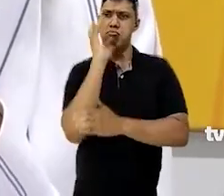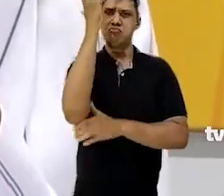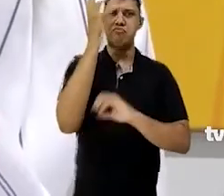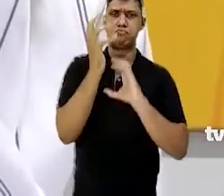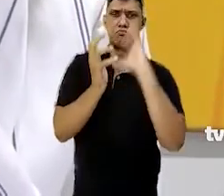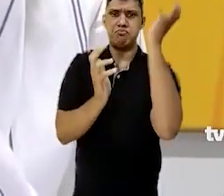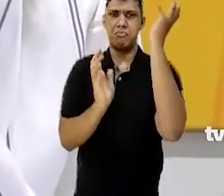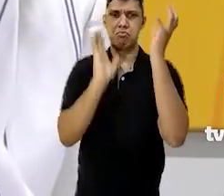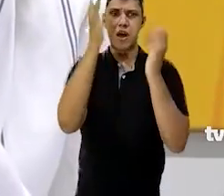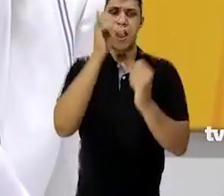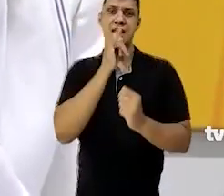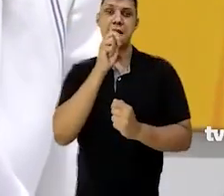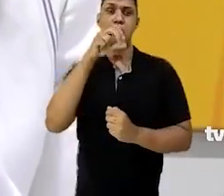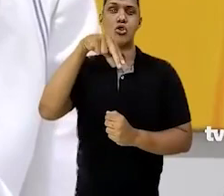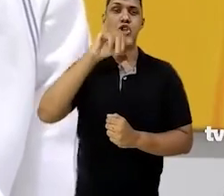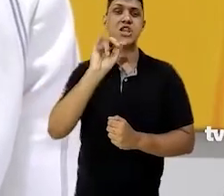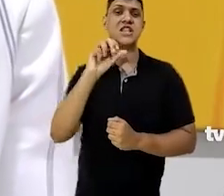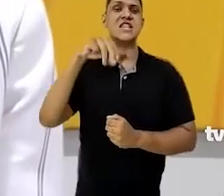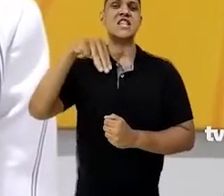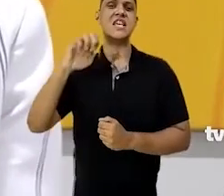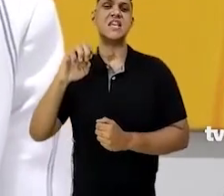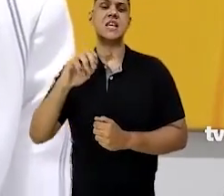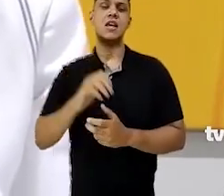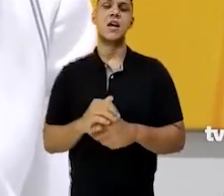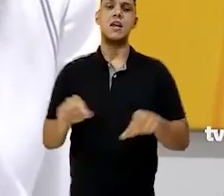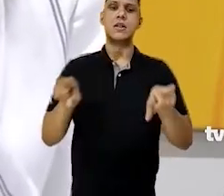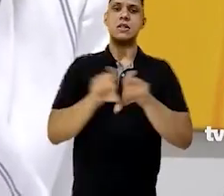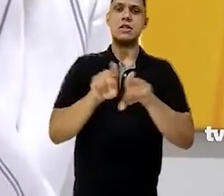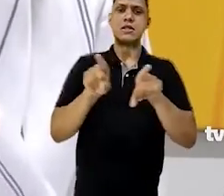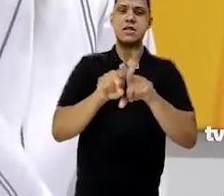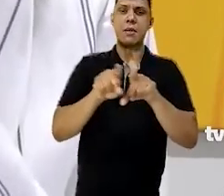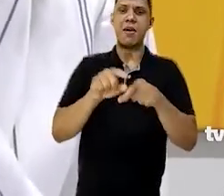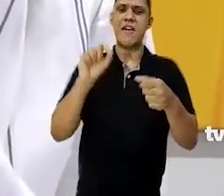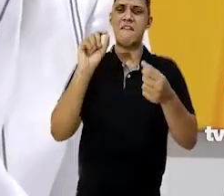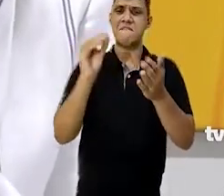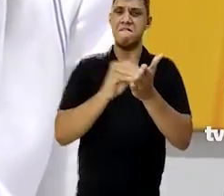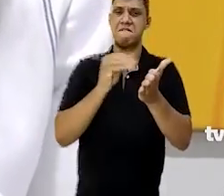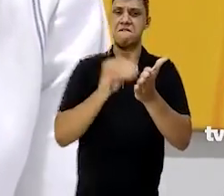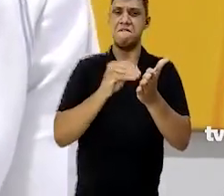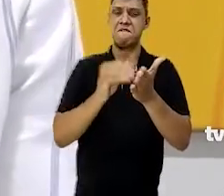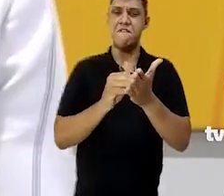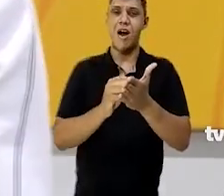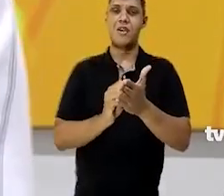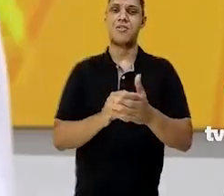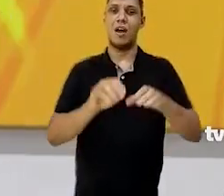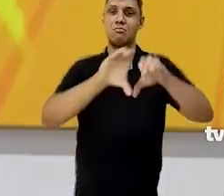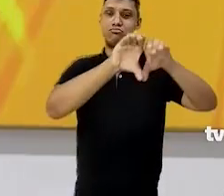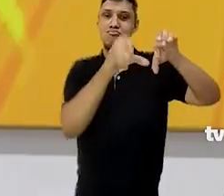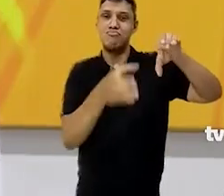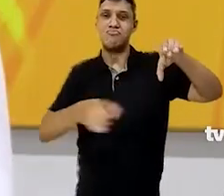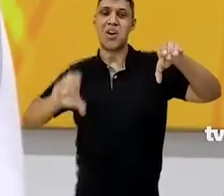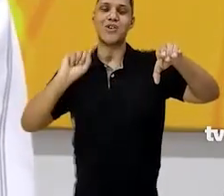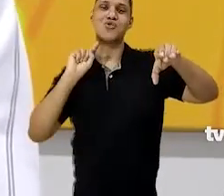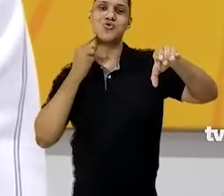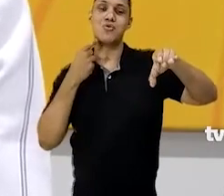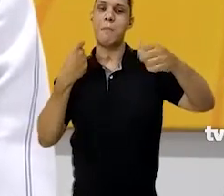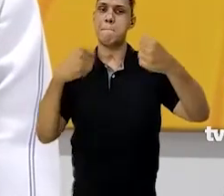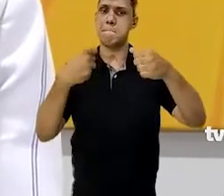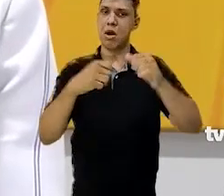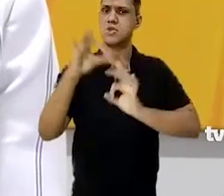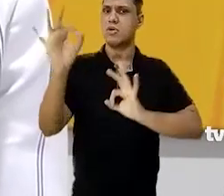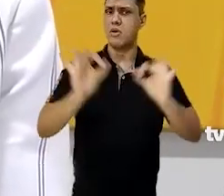urbano, chamado nindiano, e falta de saneamento básico, principalmente nas periferias. Gostaria de ouvir